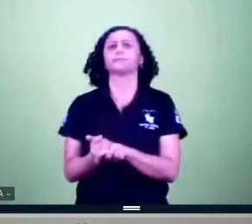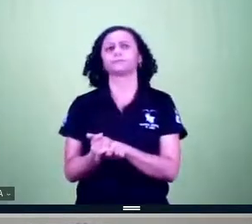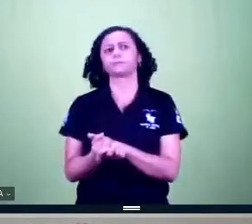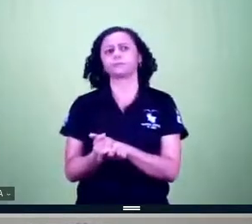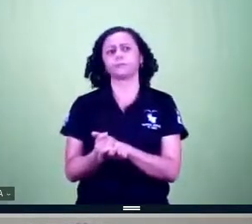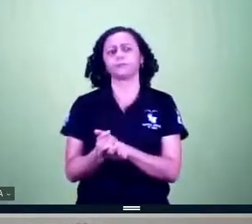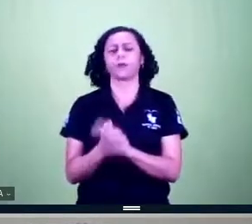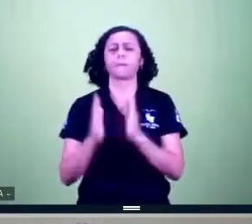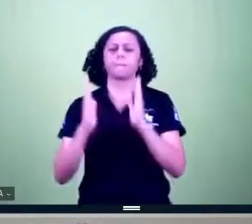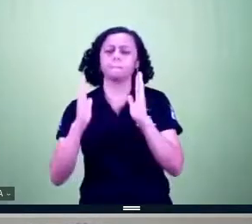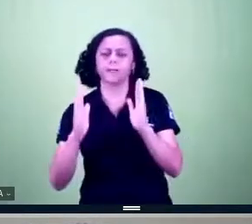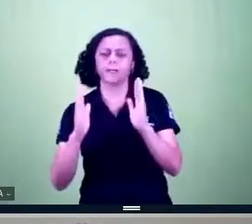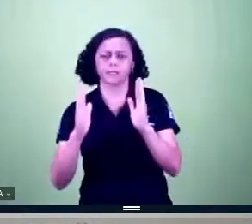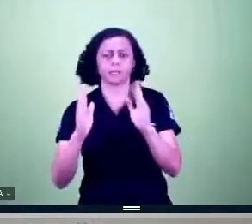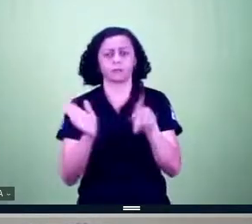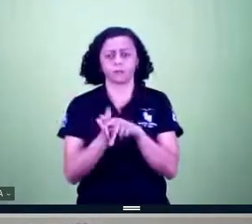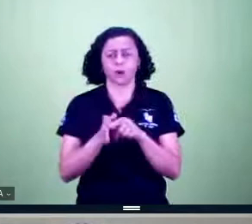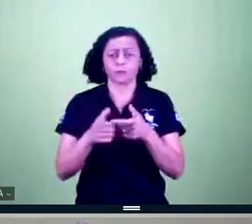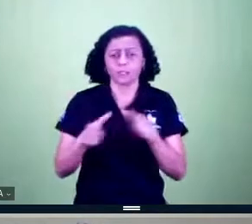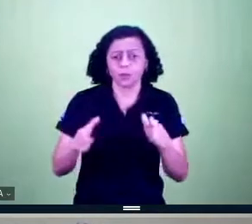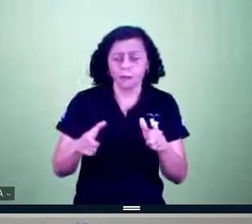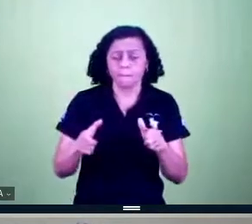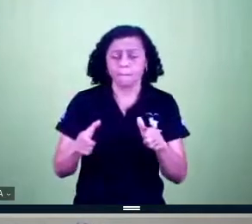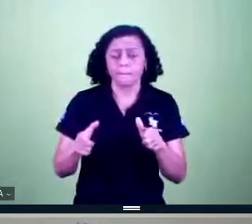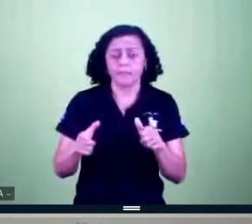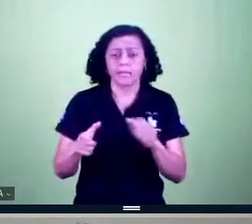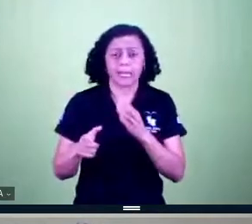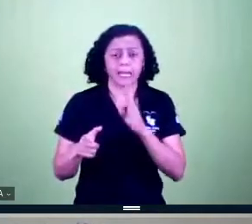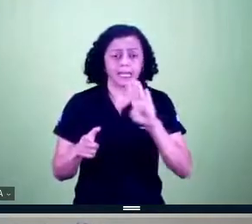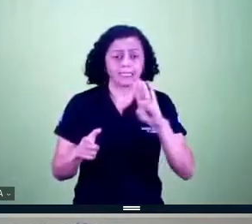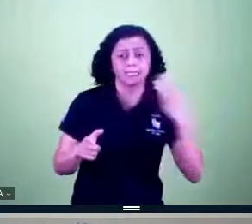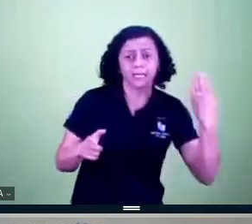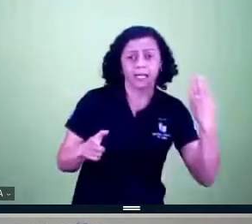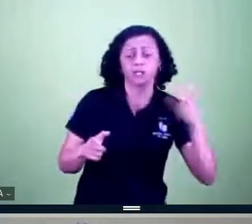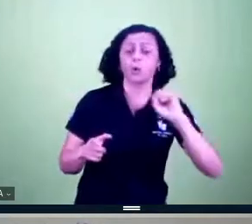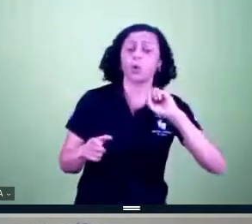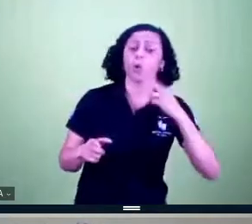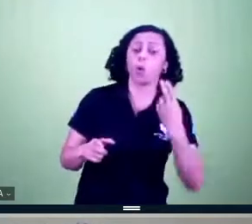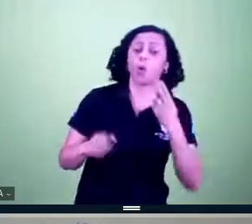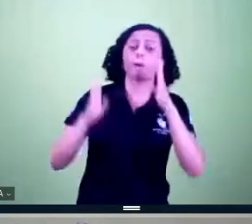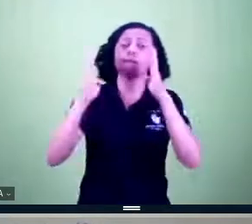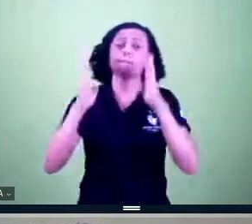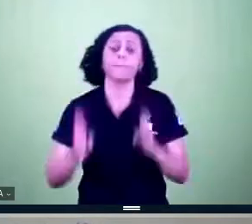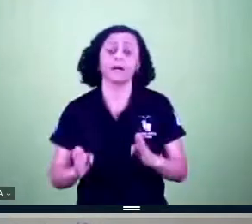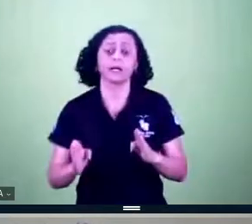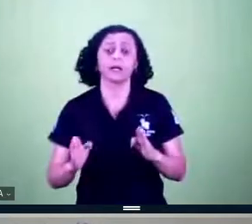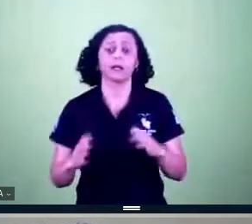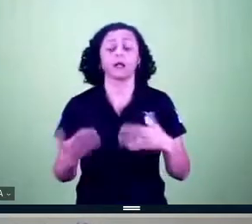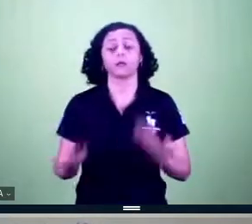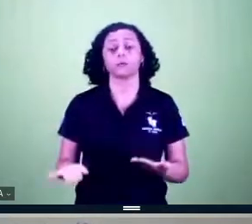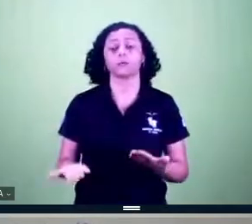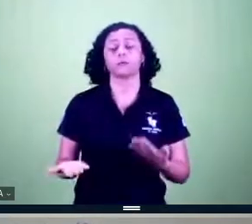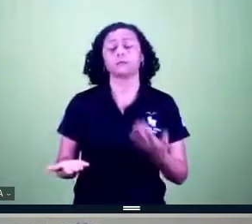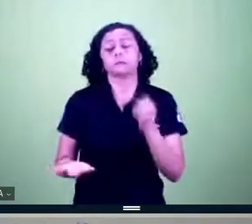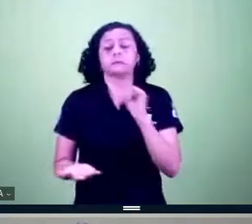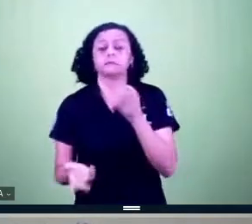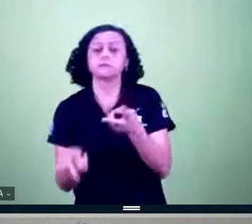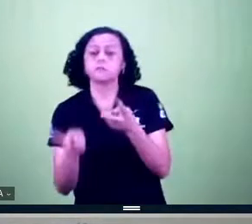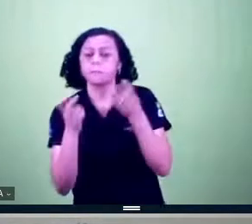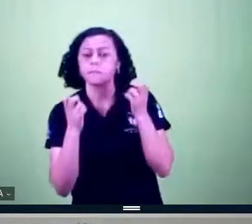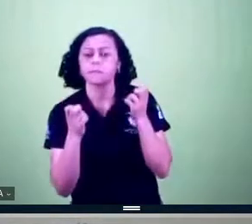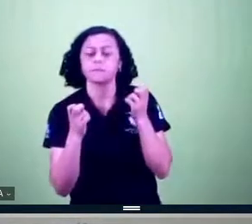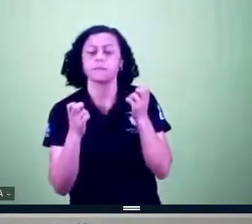do circuito, se é um circuito sério paralelo? Muito simples. Se você está enxergando que a corrente não tem por outro caminho por